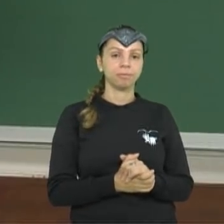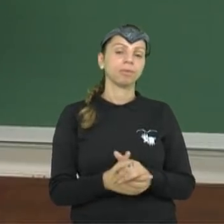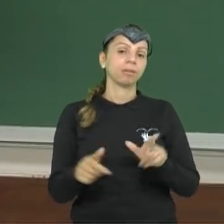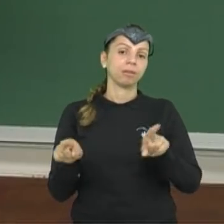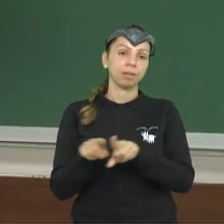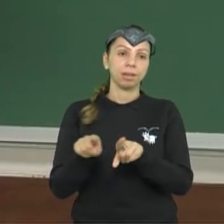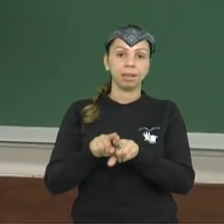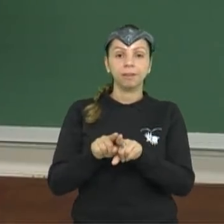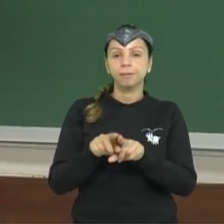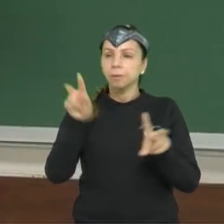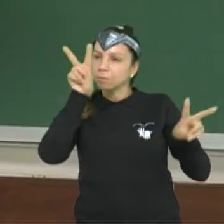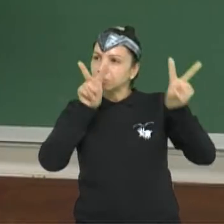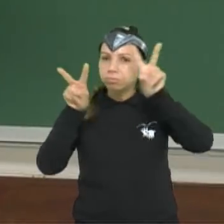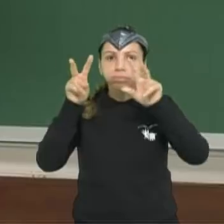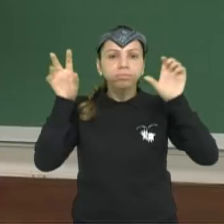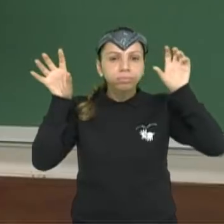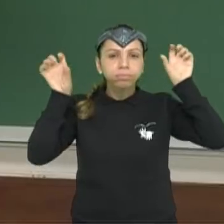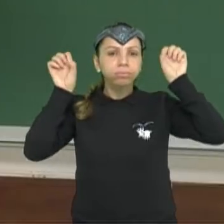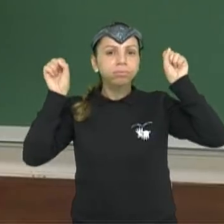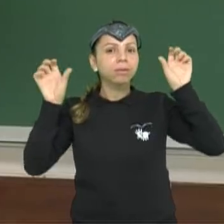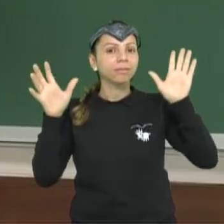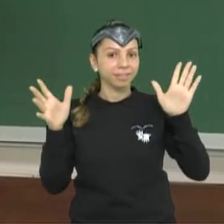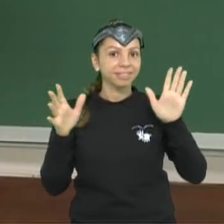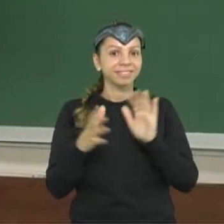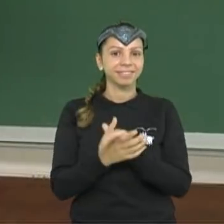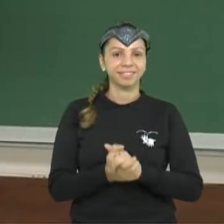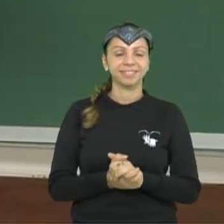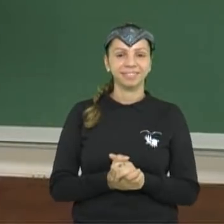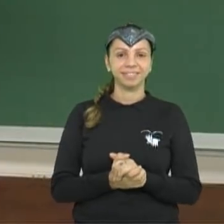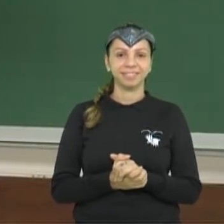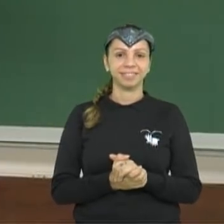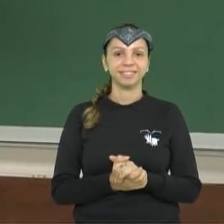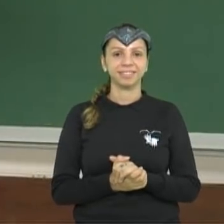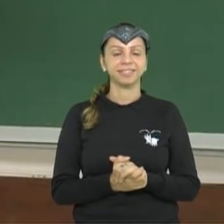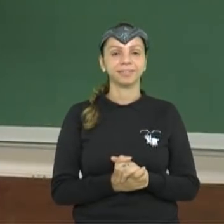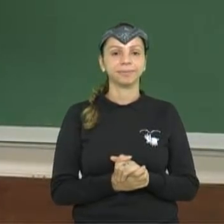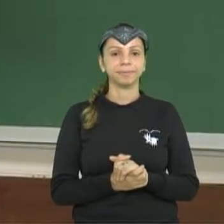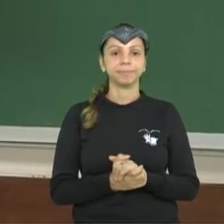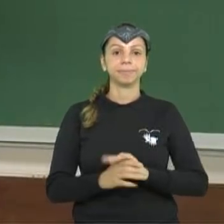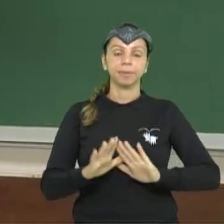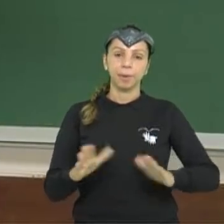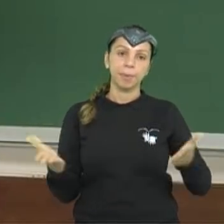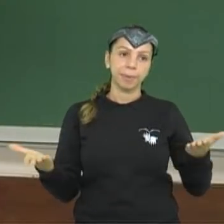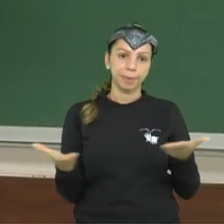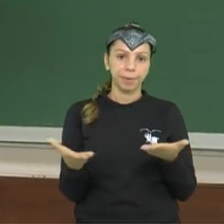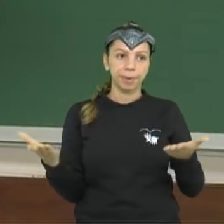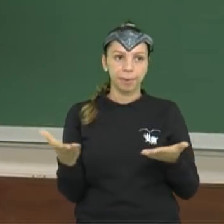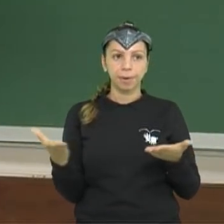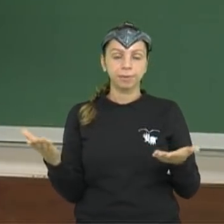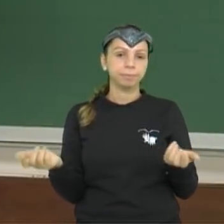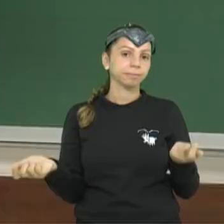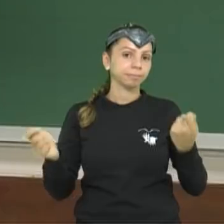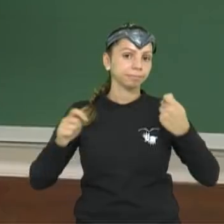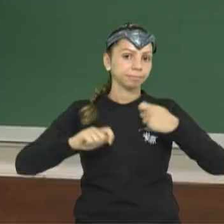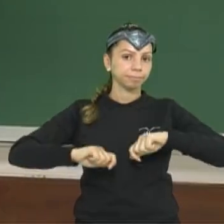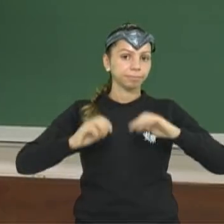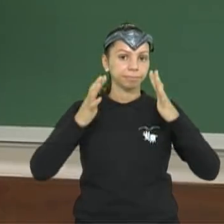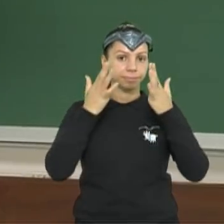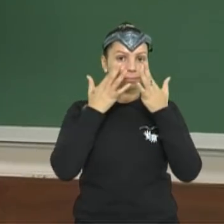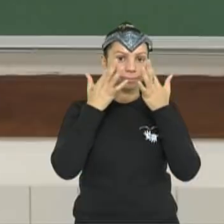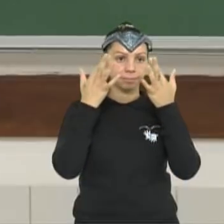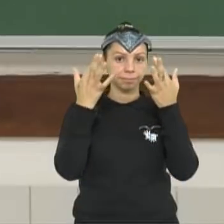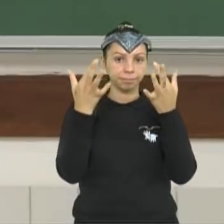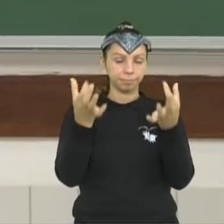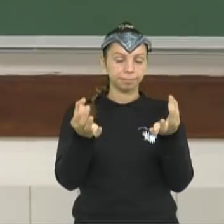sense, que ele tem esses sentidos aguçados, ok? Bom, pessoal, agora vamos prestar bastante